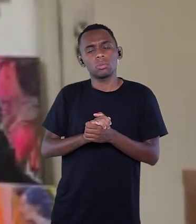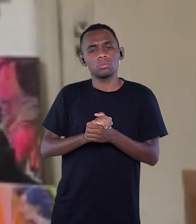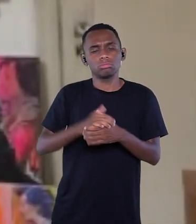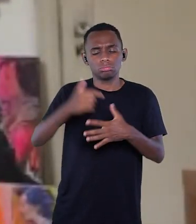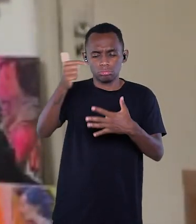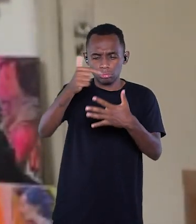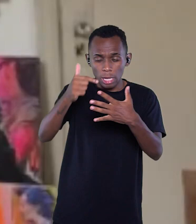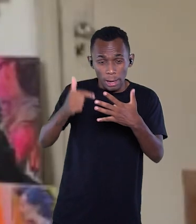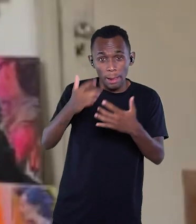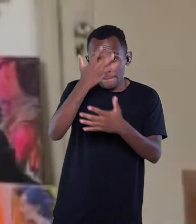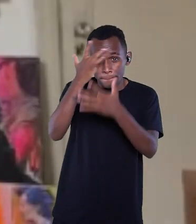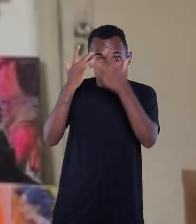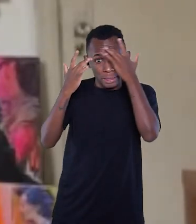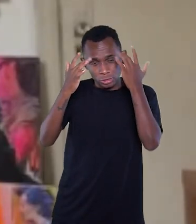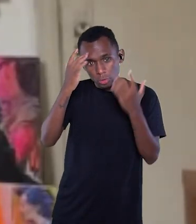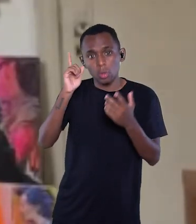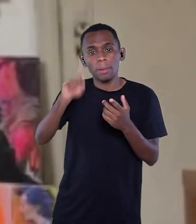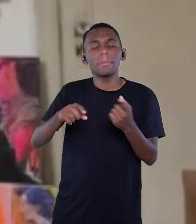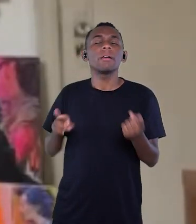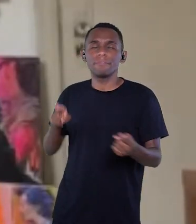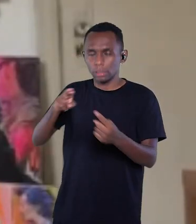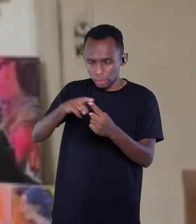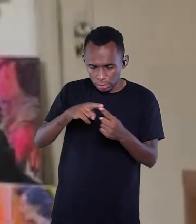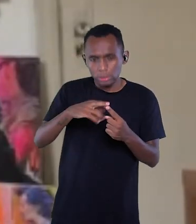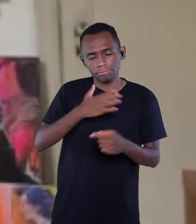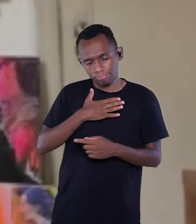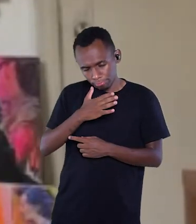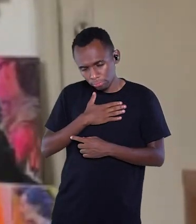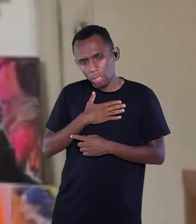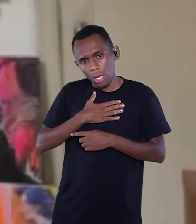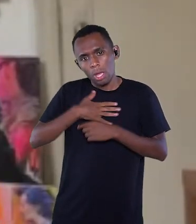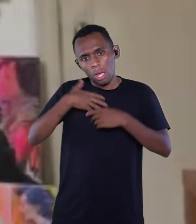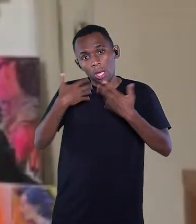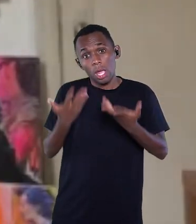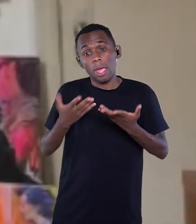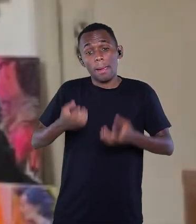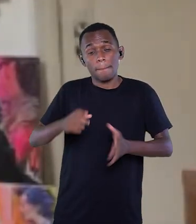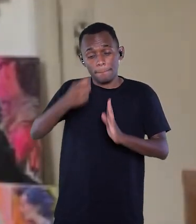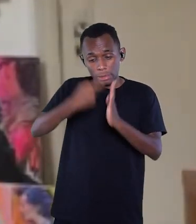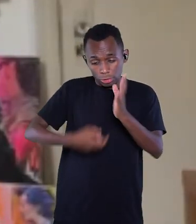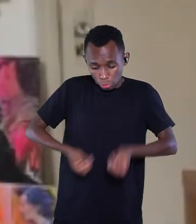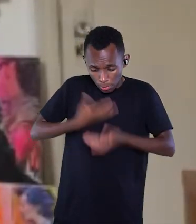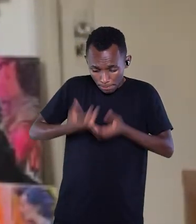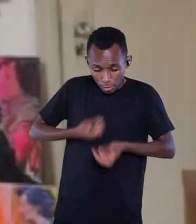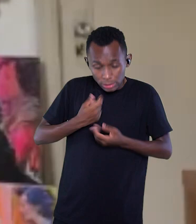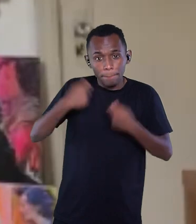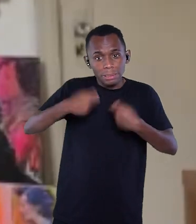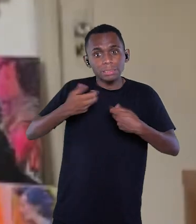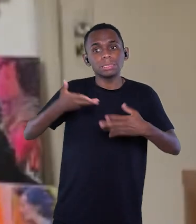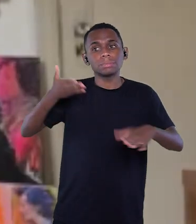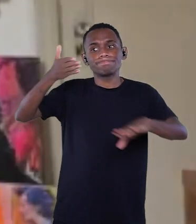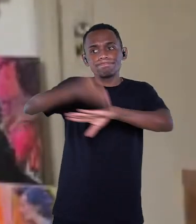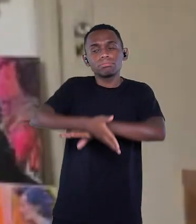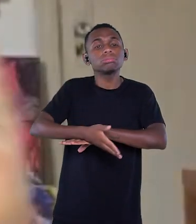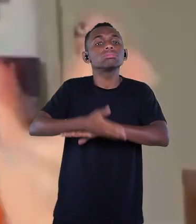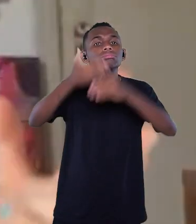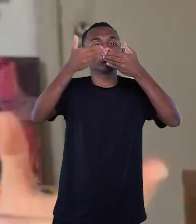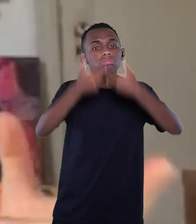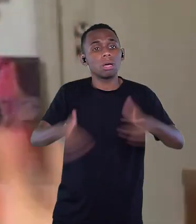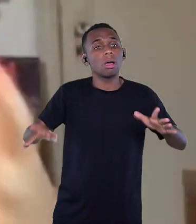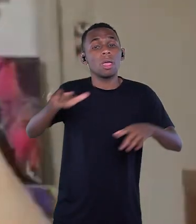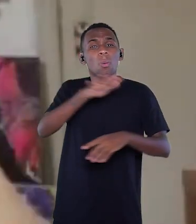Lorde, principalmente, que é uma referência para mim, né? Que a poesia ela tem que entrar, porque ela é um meio que